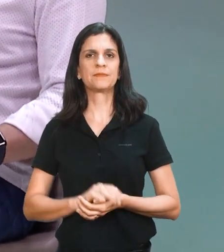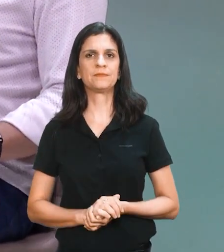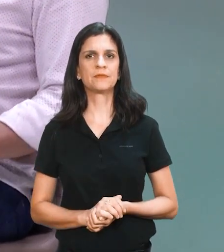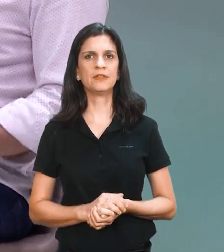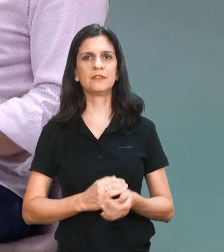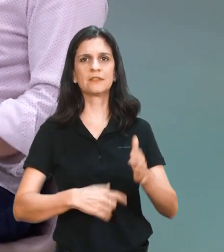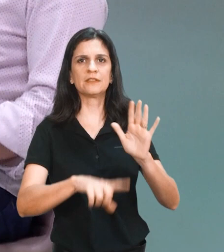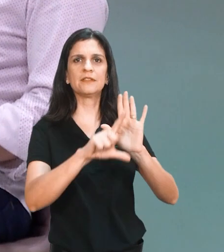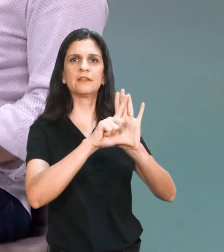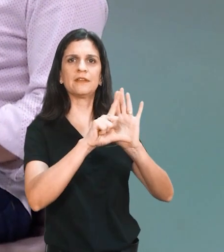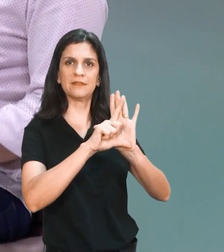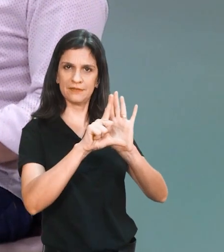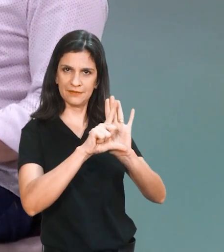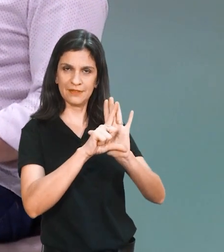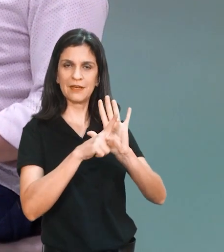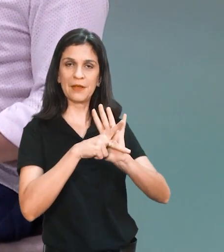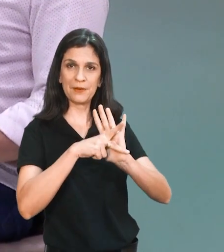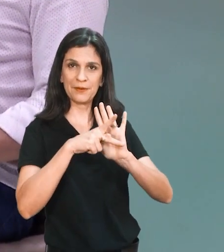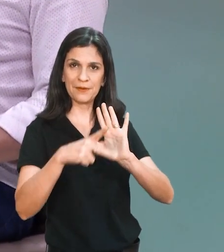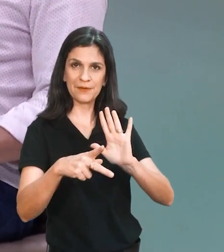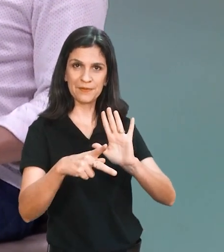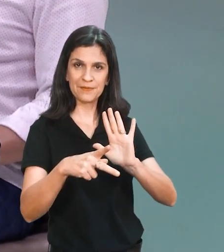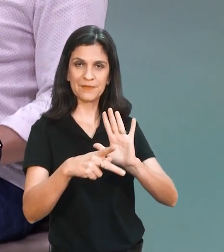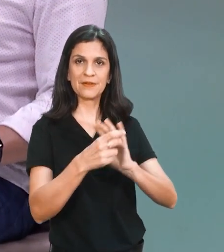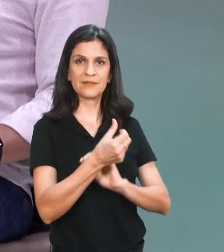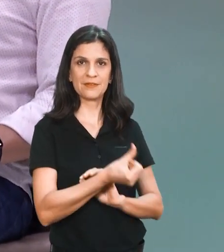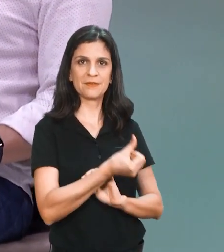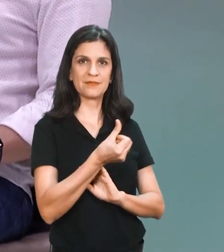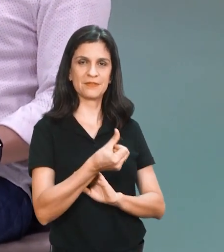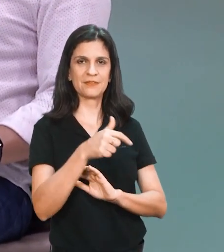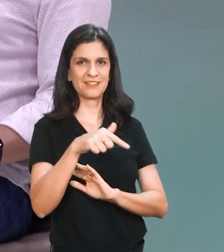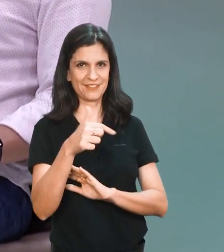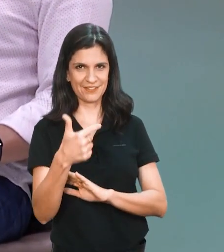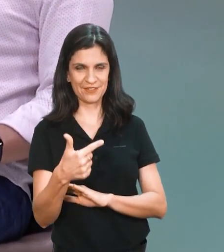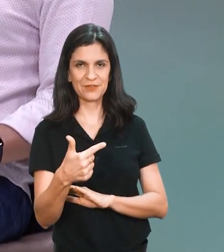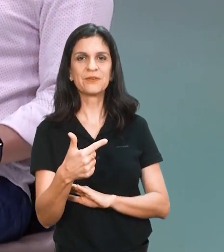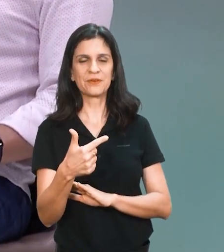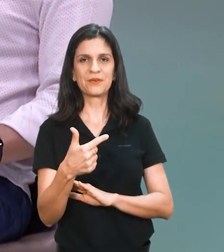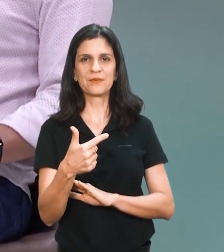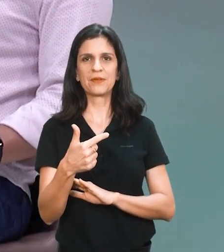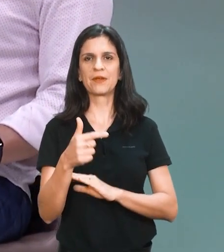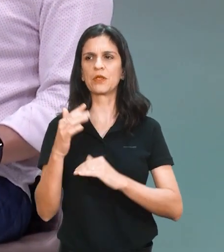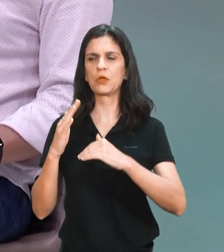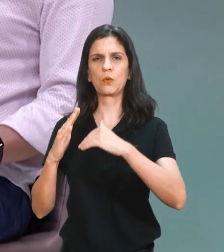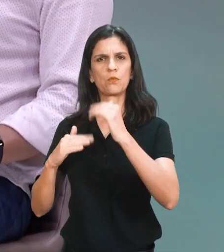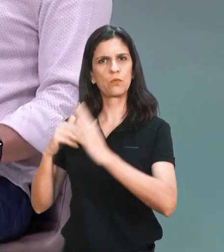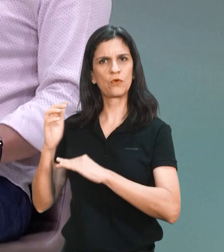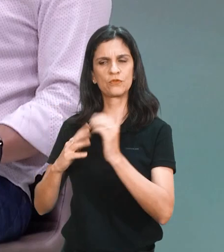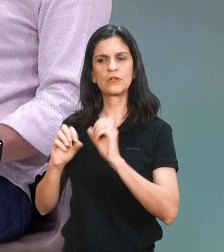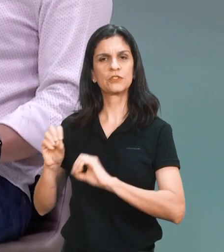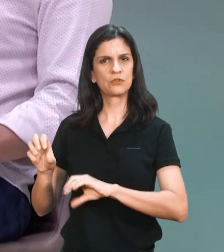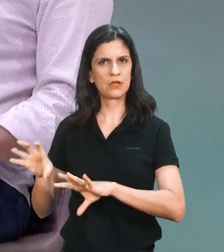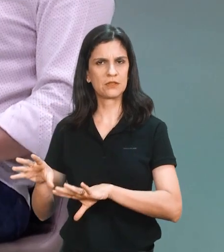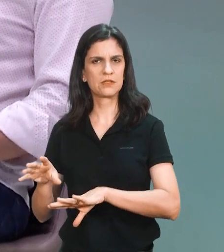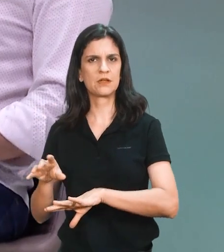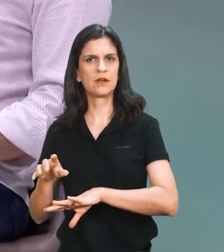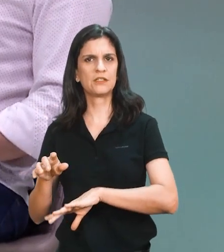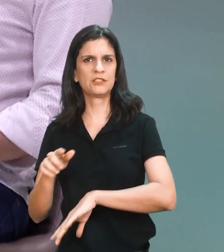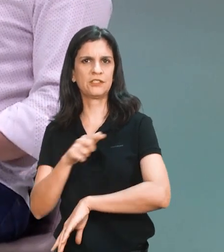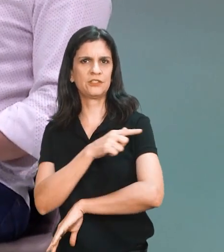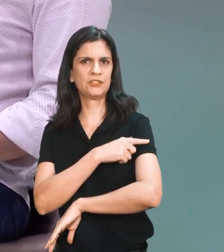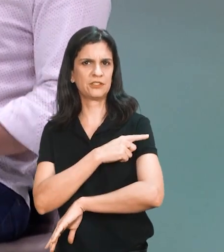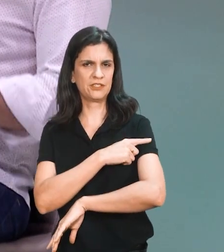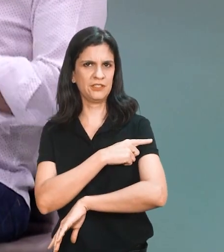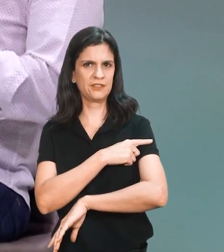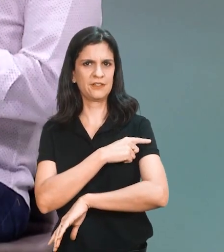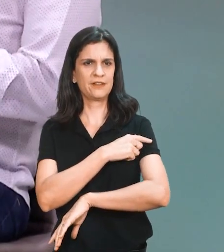é a Lei 6.672, onde os profissionais de educação e os agentes